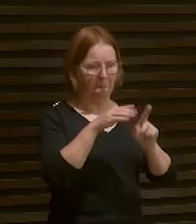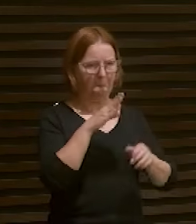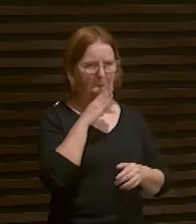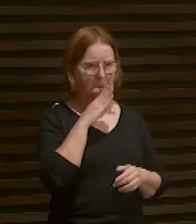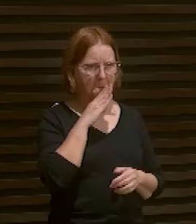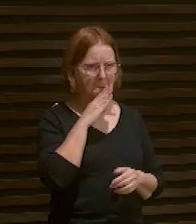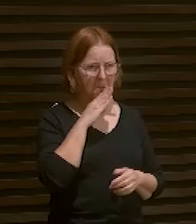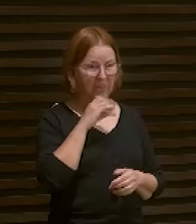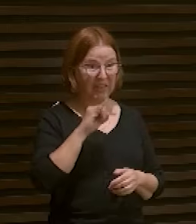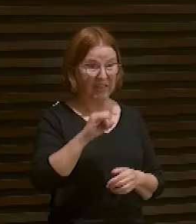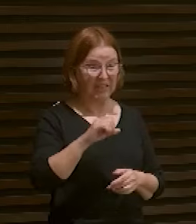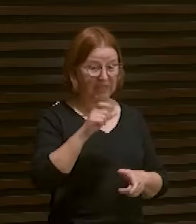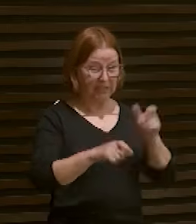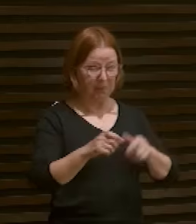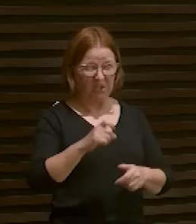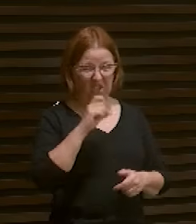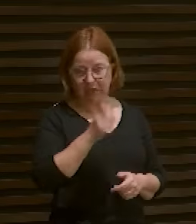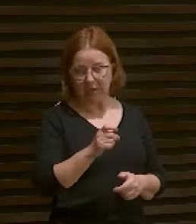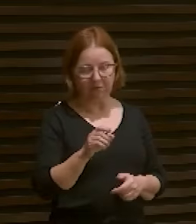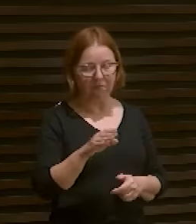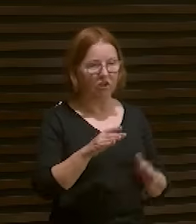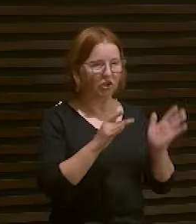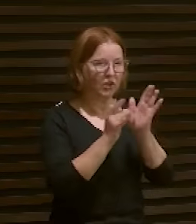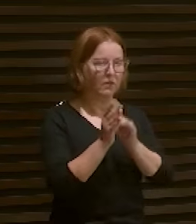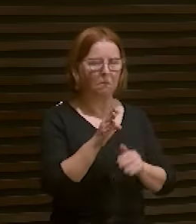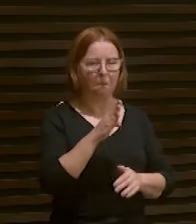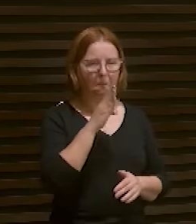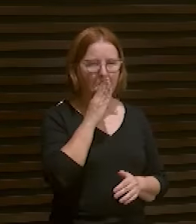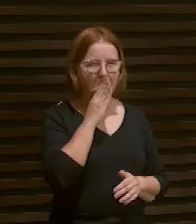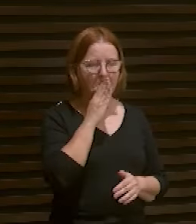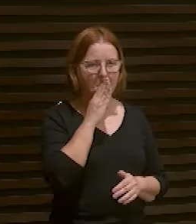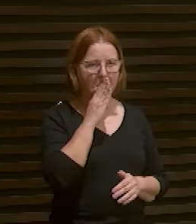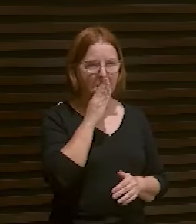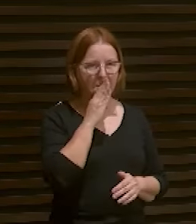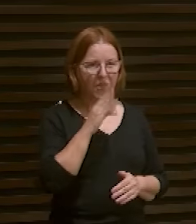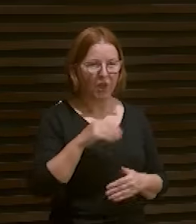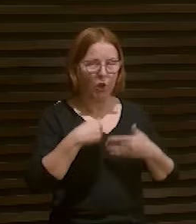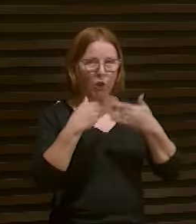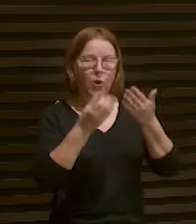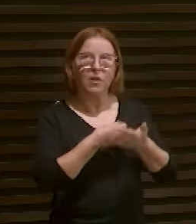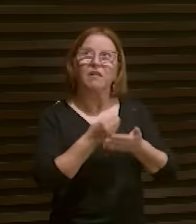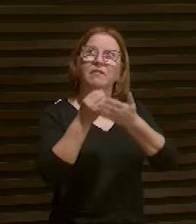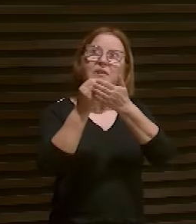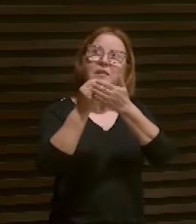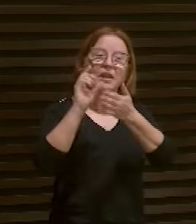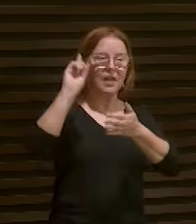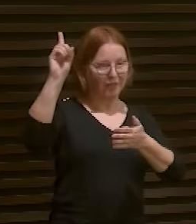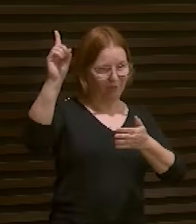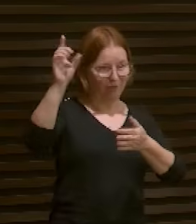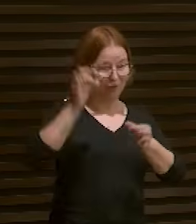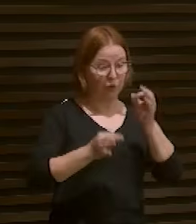não injuriava. Quando padecia, não ameaçava. Antes, entregava-se àquele que julga retamente. A quem você